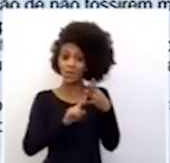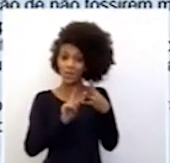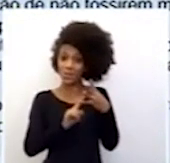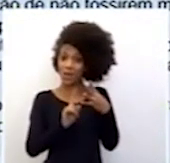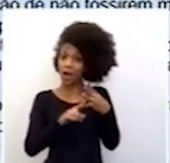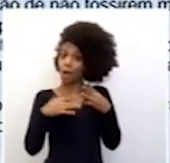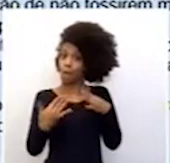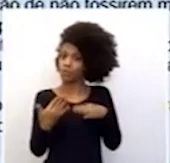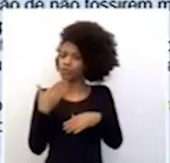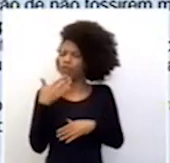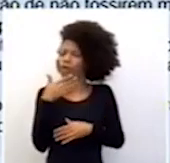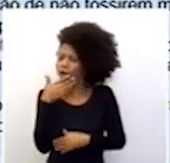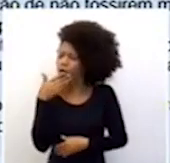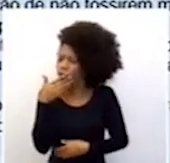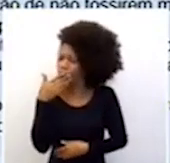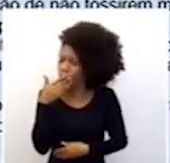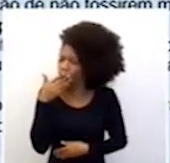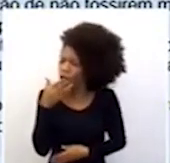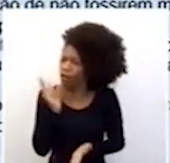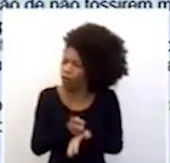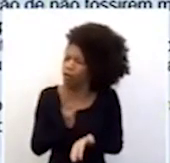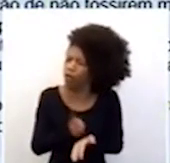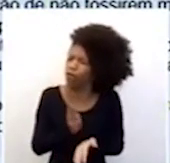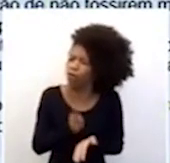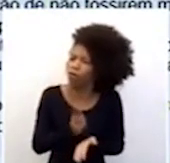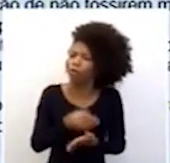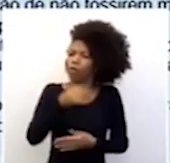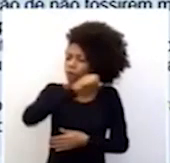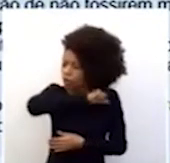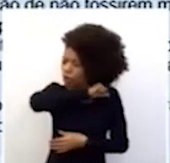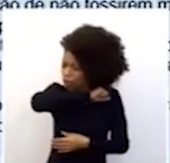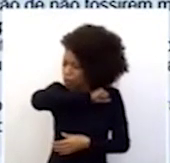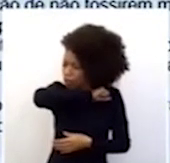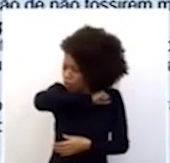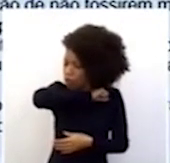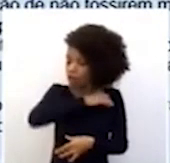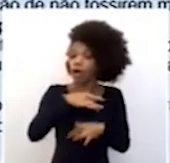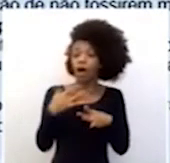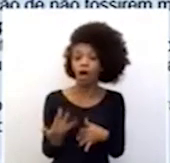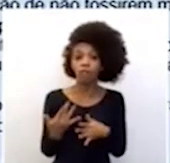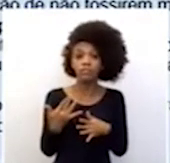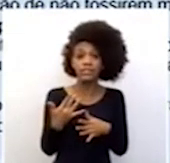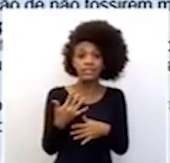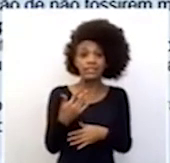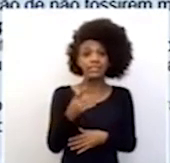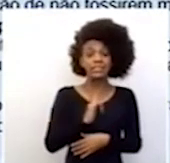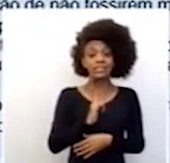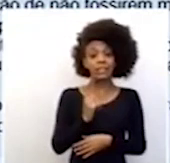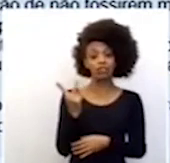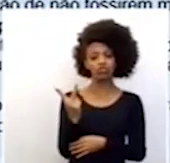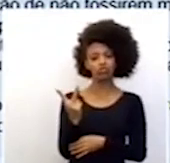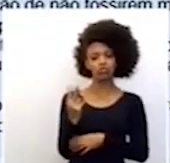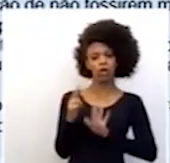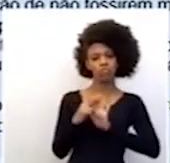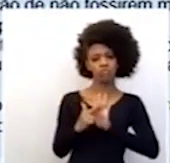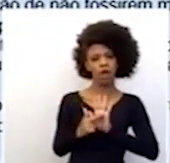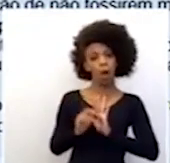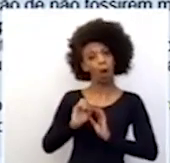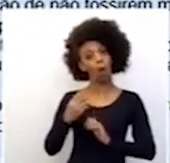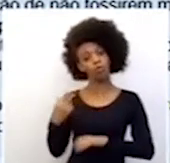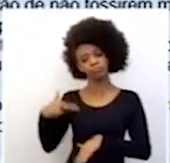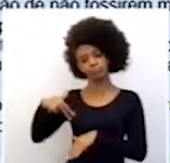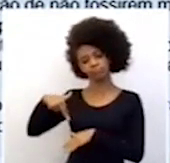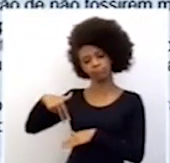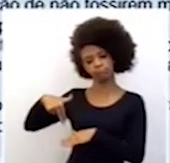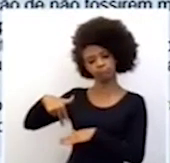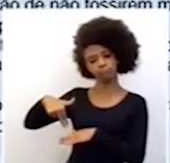for tão teimosa que não permita esta limitação, os encatarroados têm 2 alvitres, ou irem a pé, que